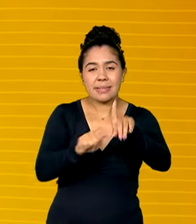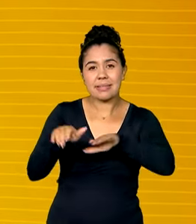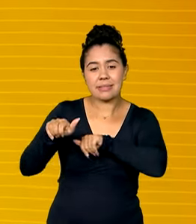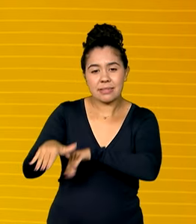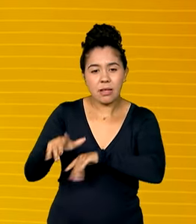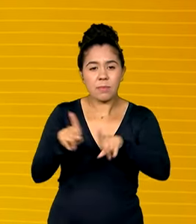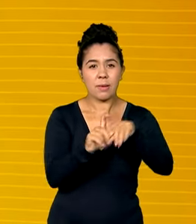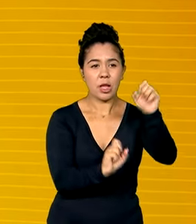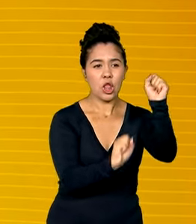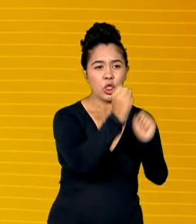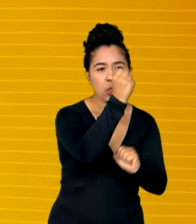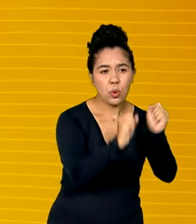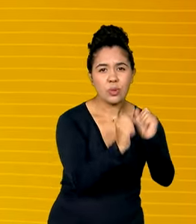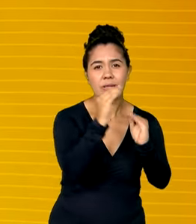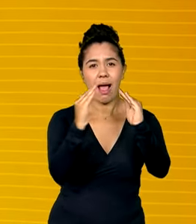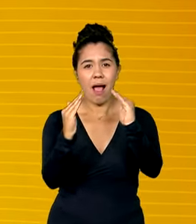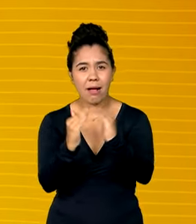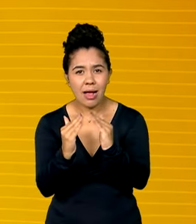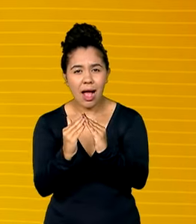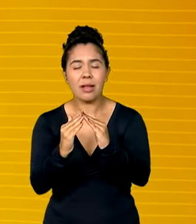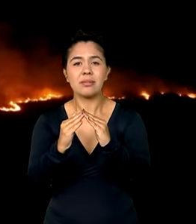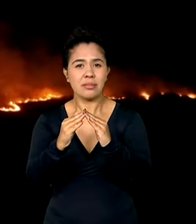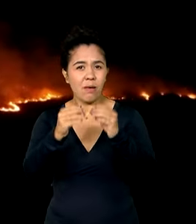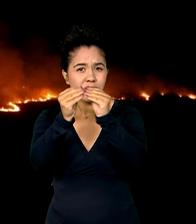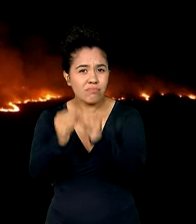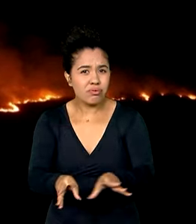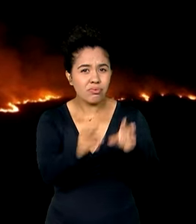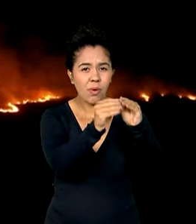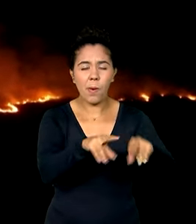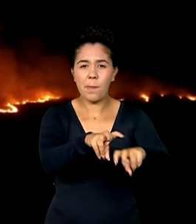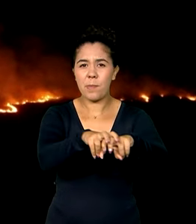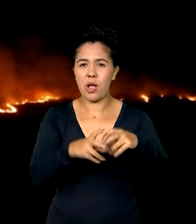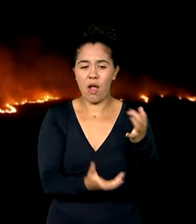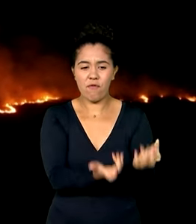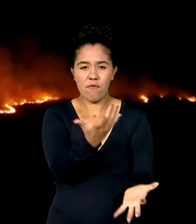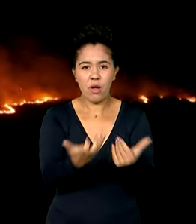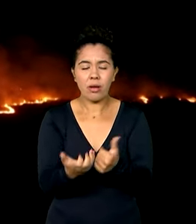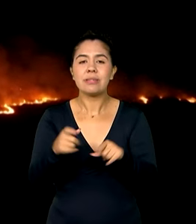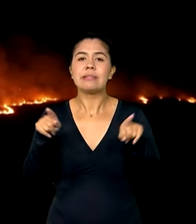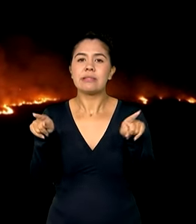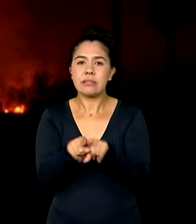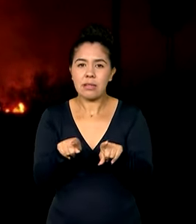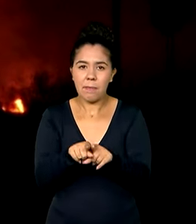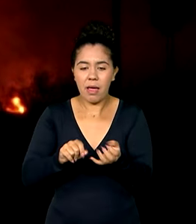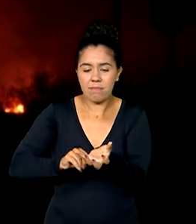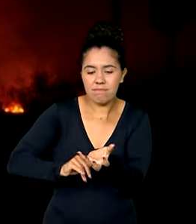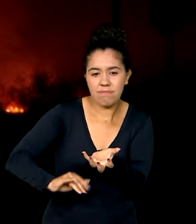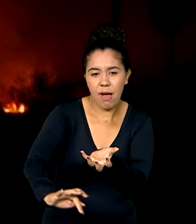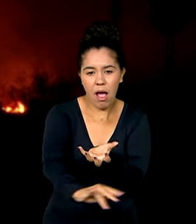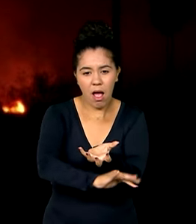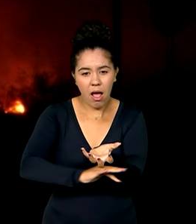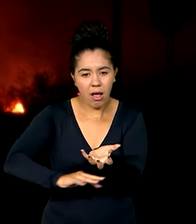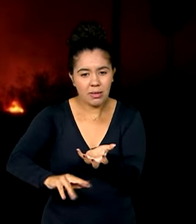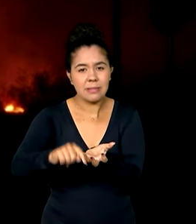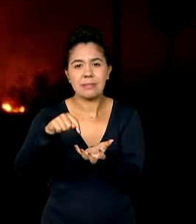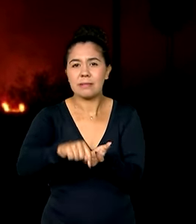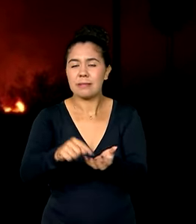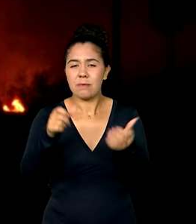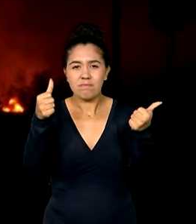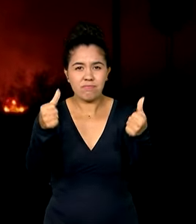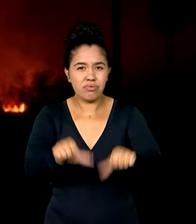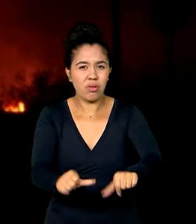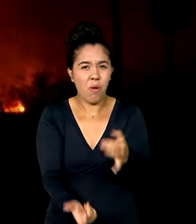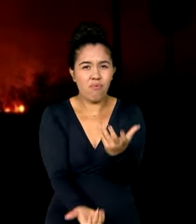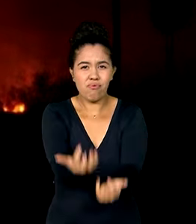e propriedades rurais foram atingidas pelo fogo. O Pantanal também sofre com as queimadas. De janeiro a julho deste